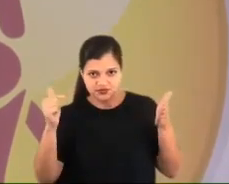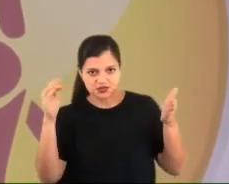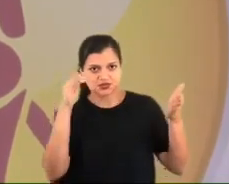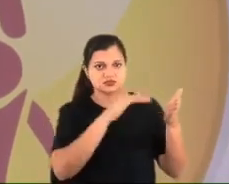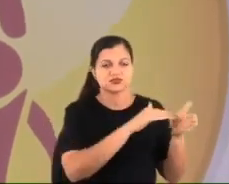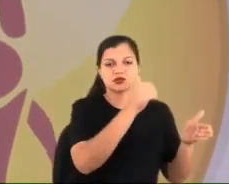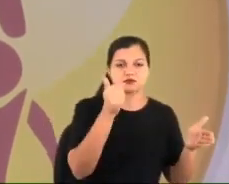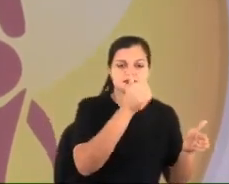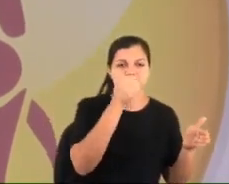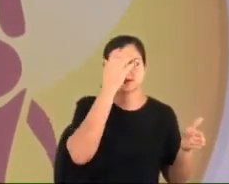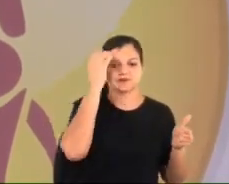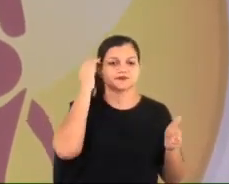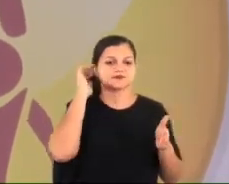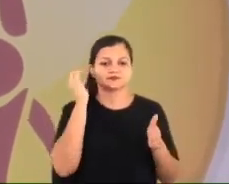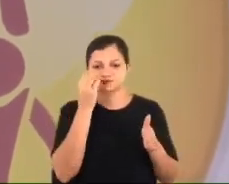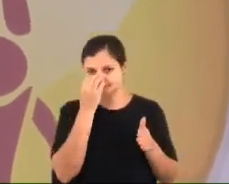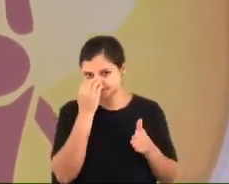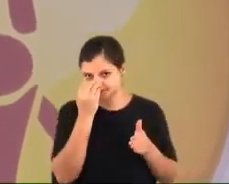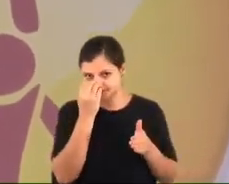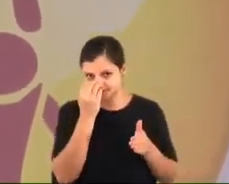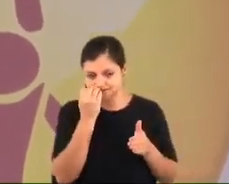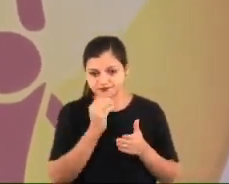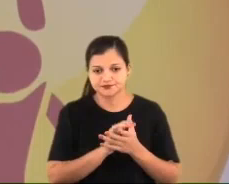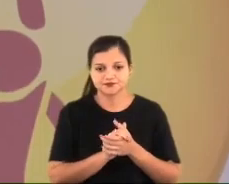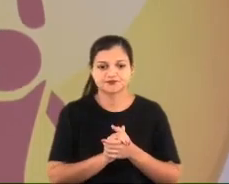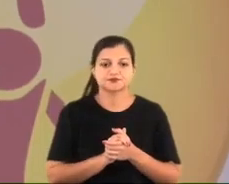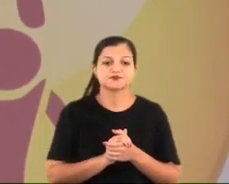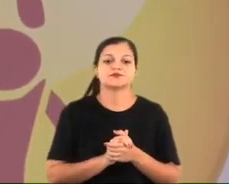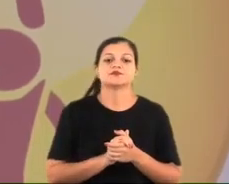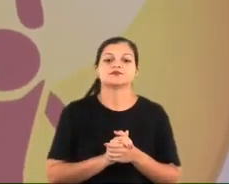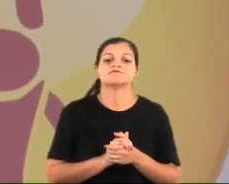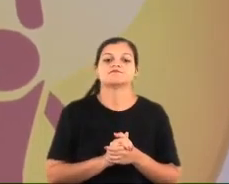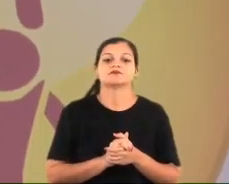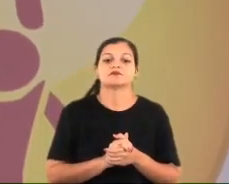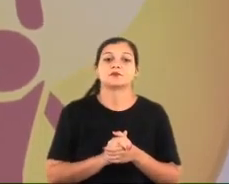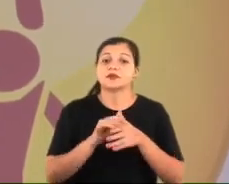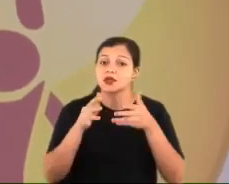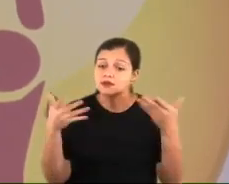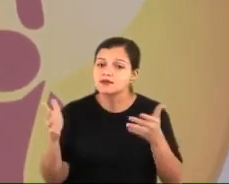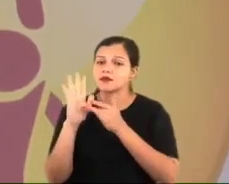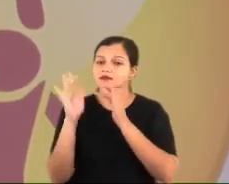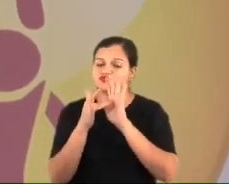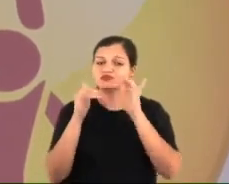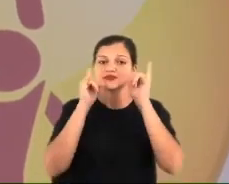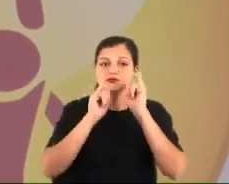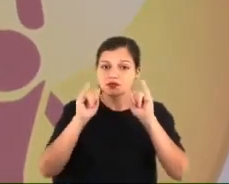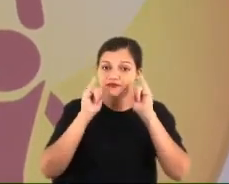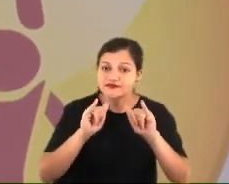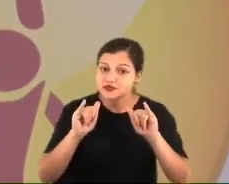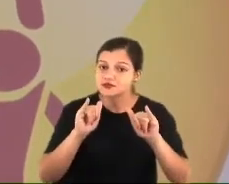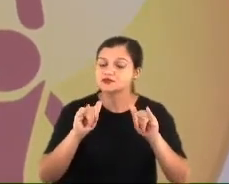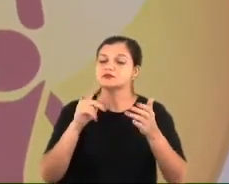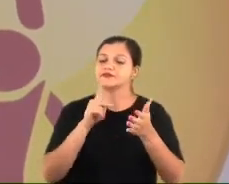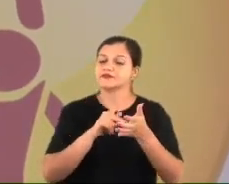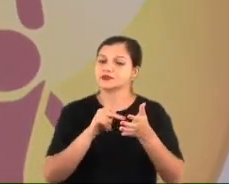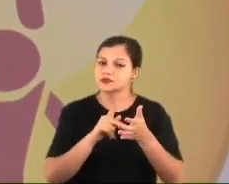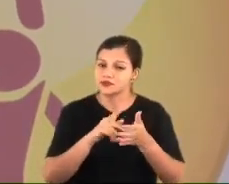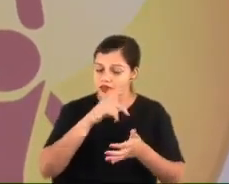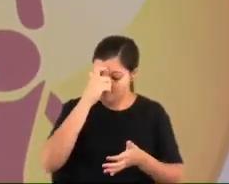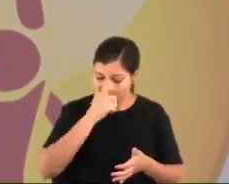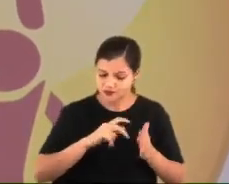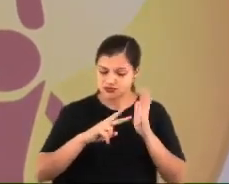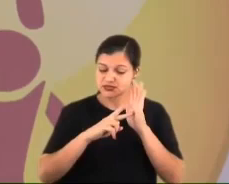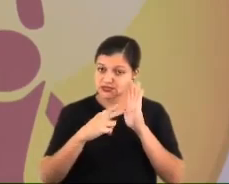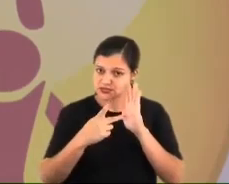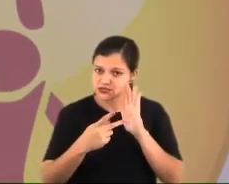agora sim. Eu estava tentando juntar aqui os pedaços do quebra-cabeça. Então Jesus afirmou de novo: digo-lhes a verdade, eu sou a porta